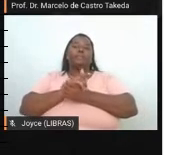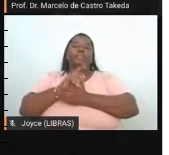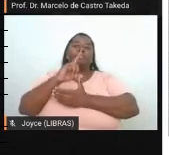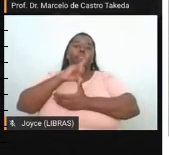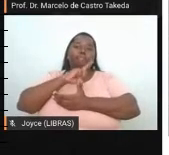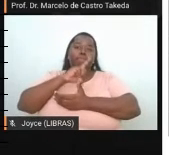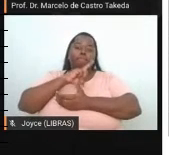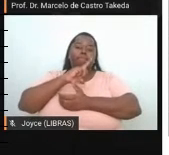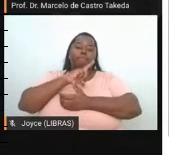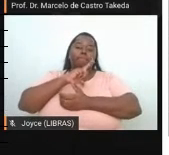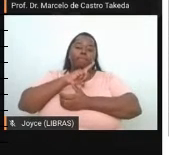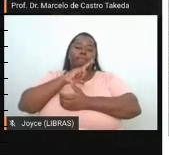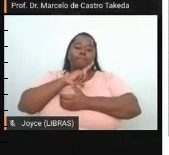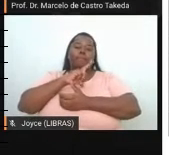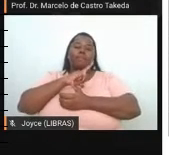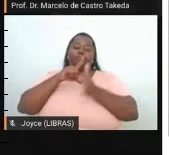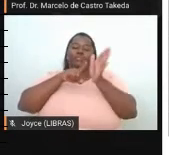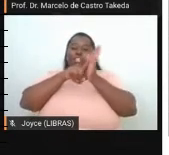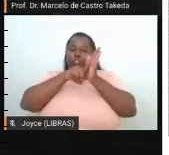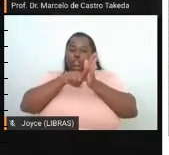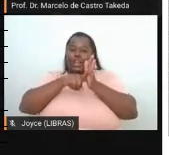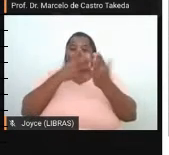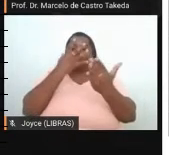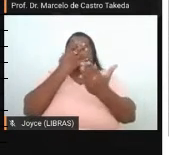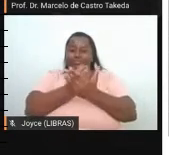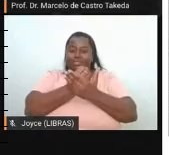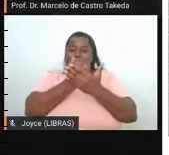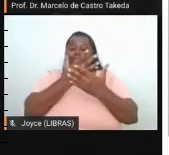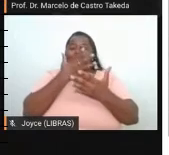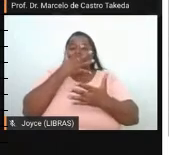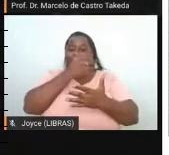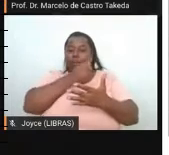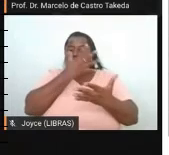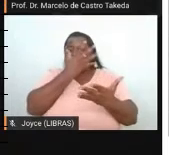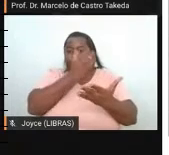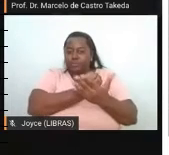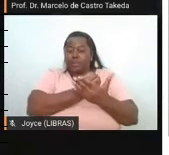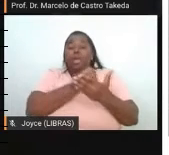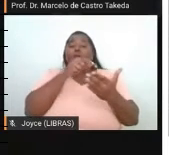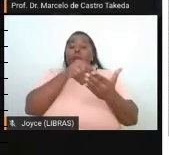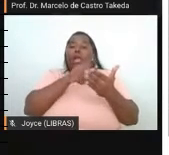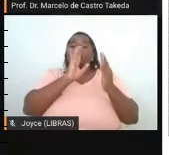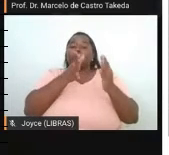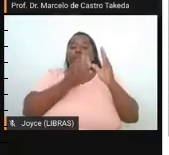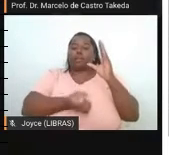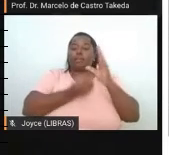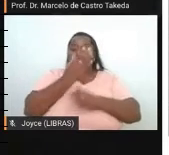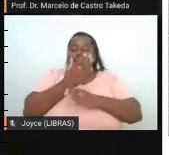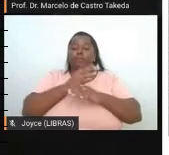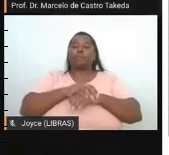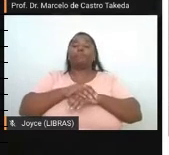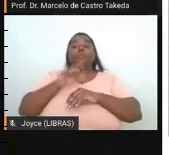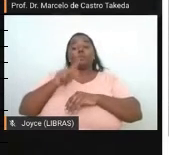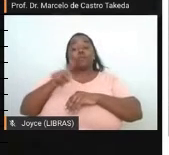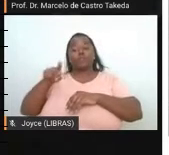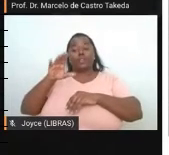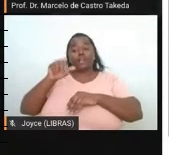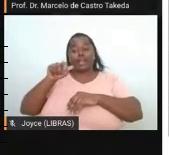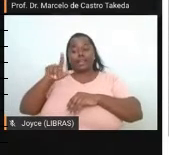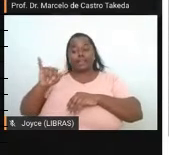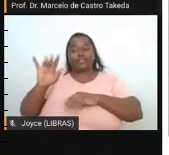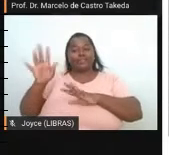o questionário e ele fica, então, criado. Tá? Como disse a professora Kali, esse questionário, na verdade, ele